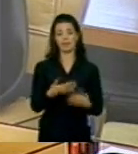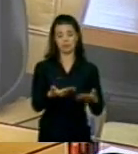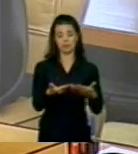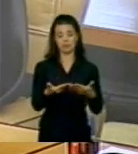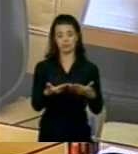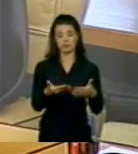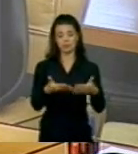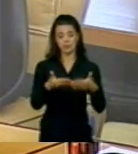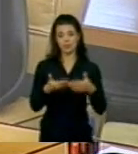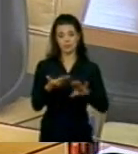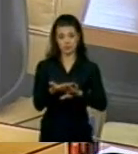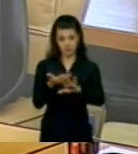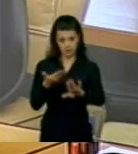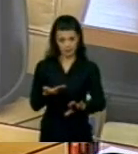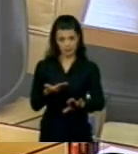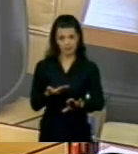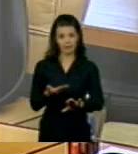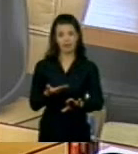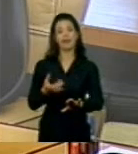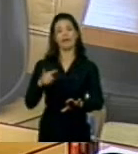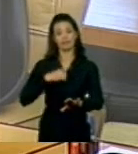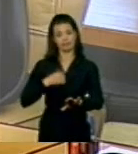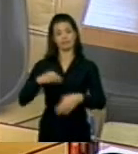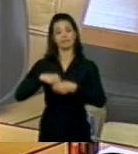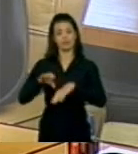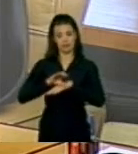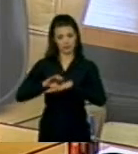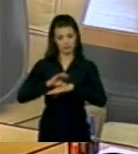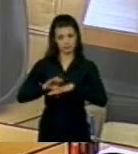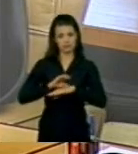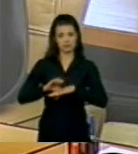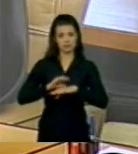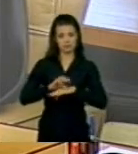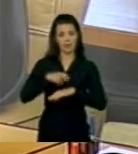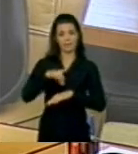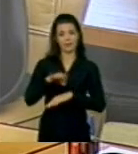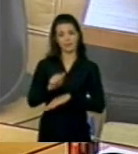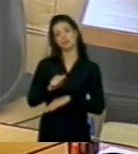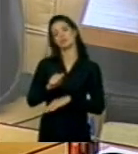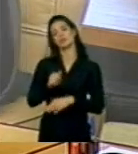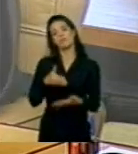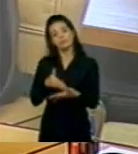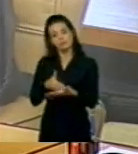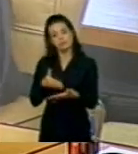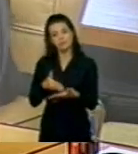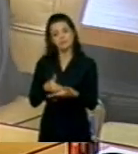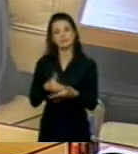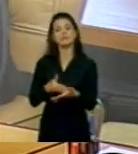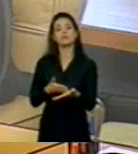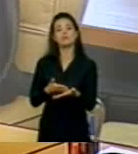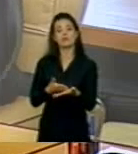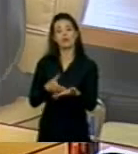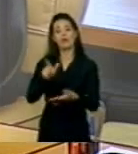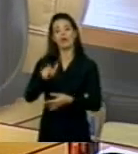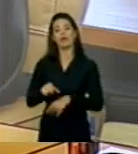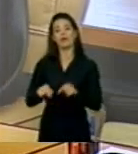são exaustivamente previstas pelo texto da Constituição, razão pela qual as medidas restritivas dependem do que denominou aqui